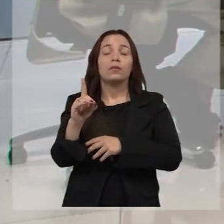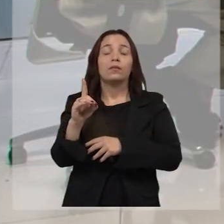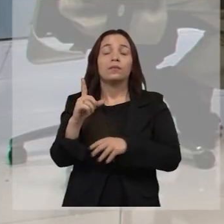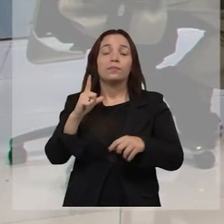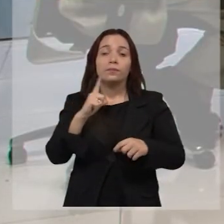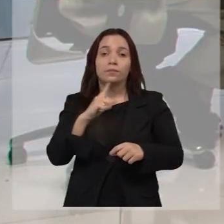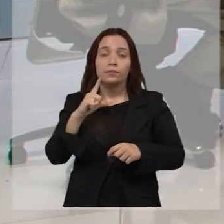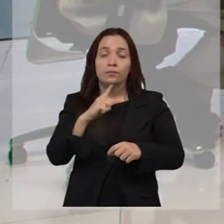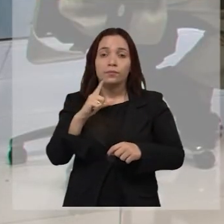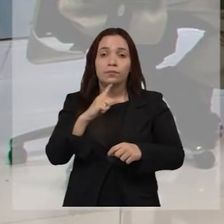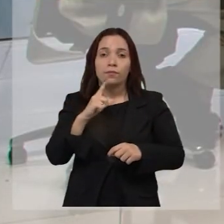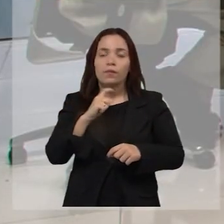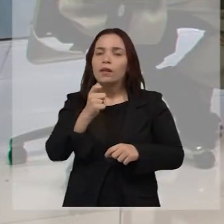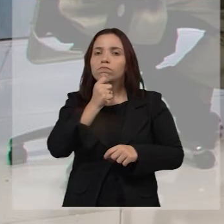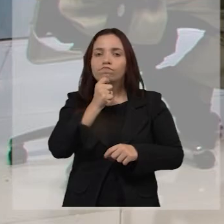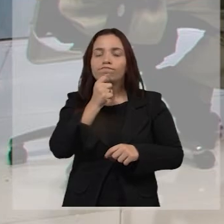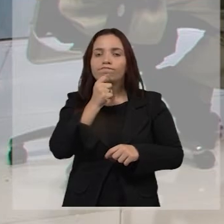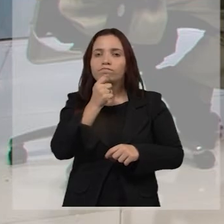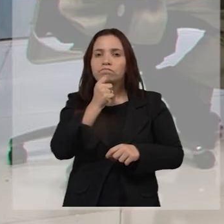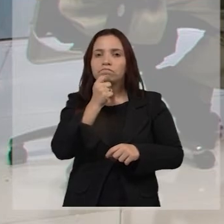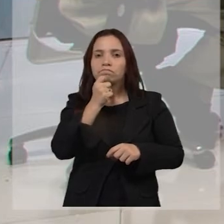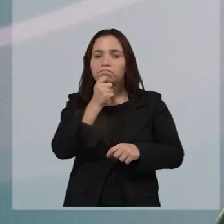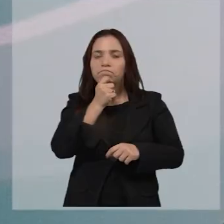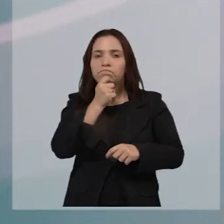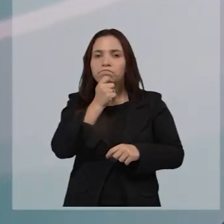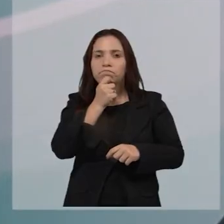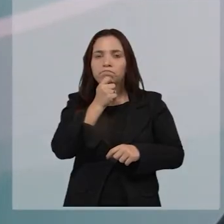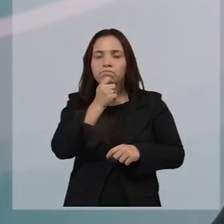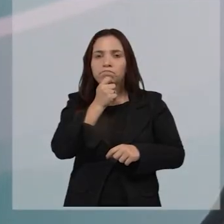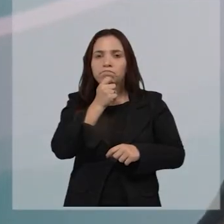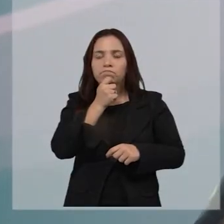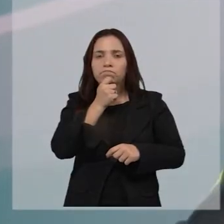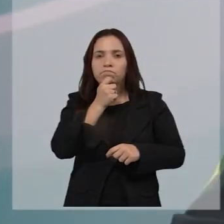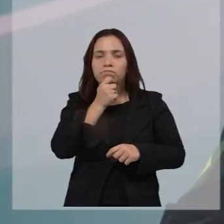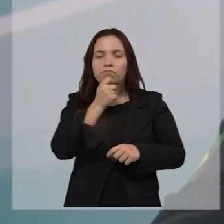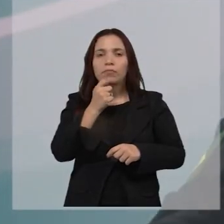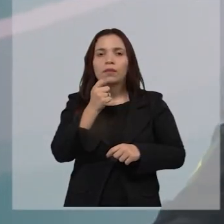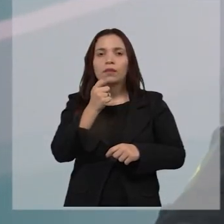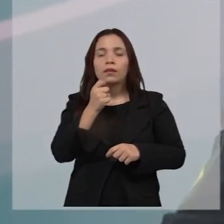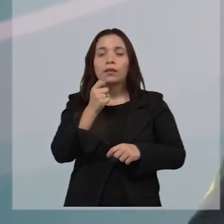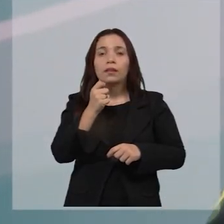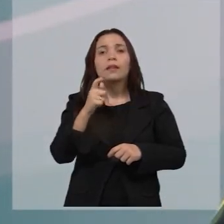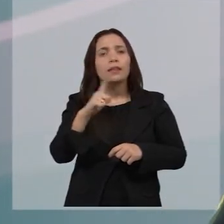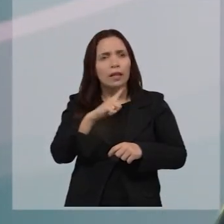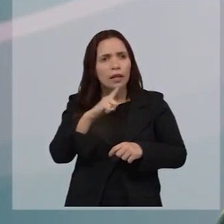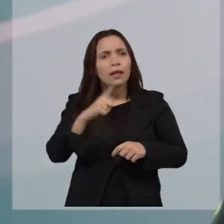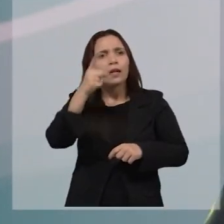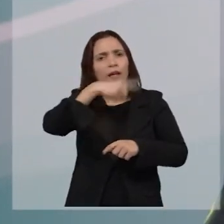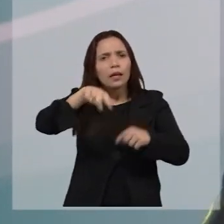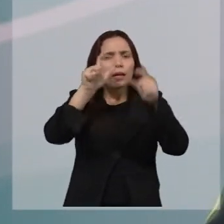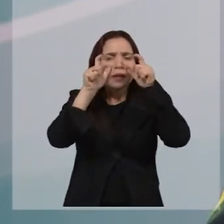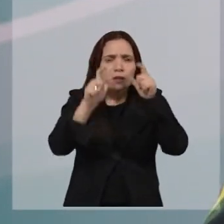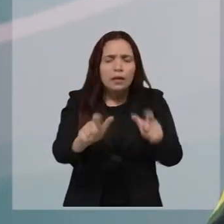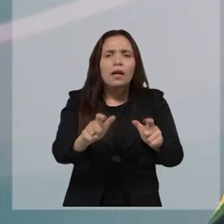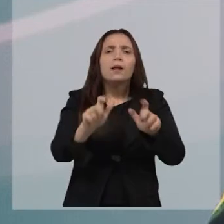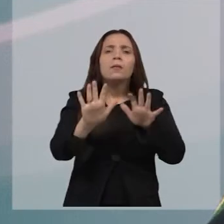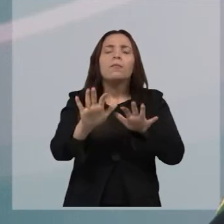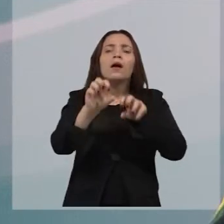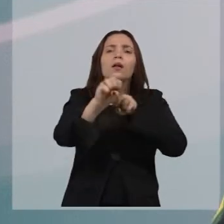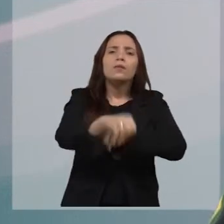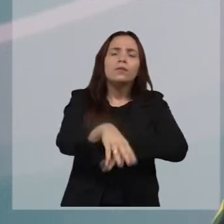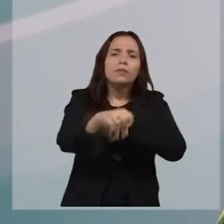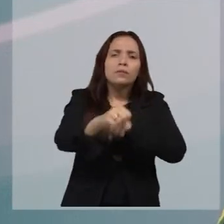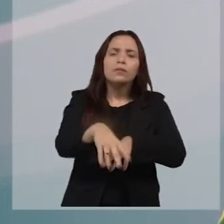né? E não houve ainda uma abertura maior, não por uma vontade, né? Mas exatamente pelo mesmo motivo da